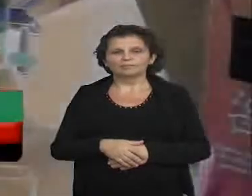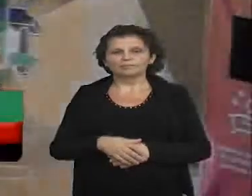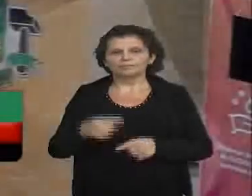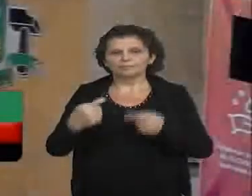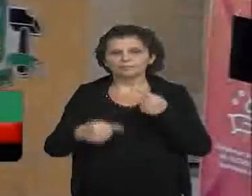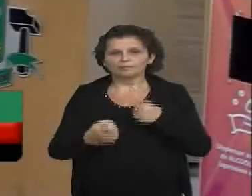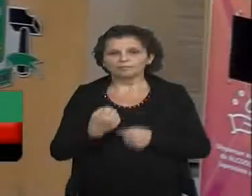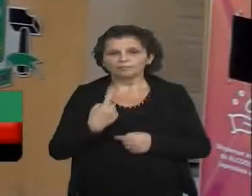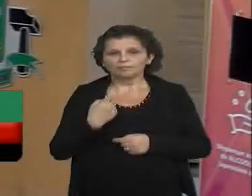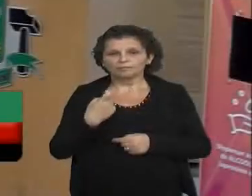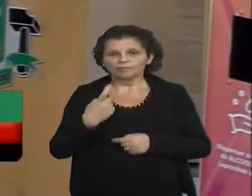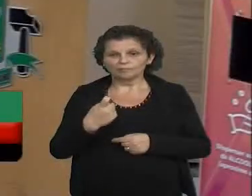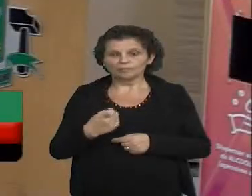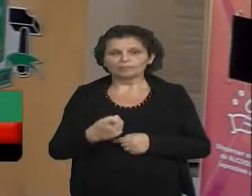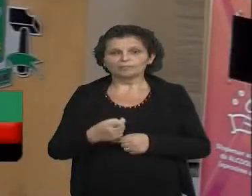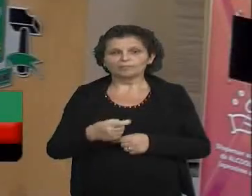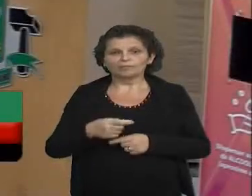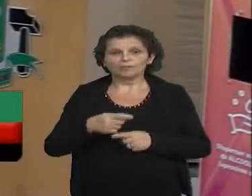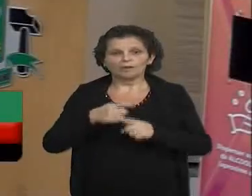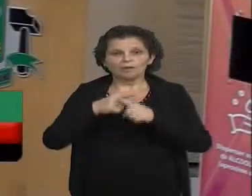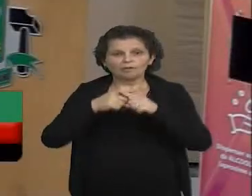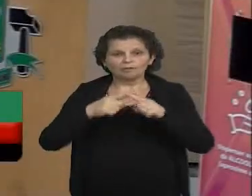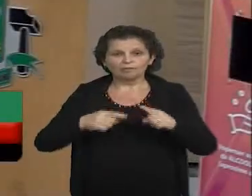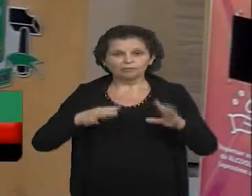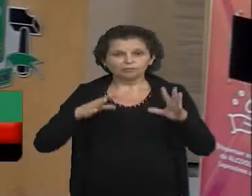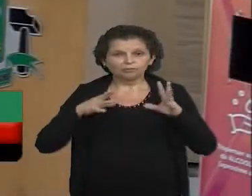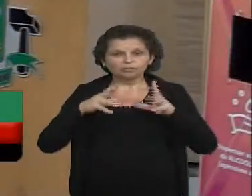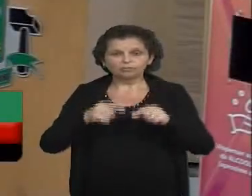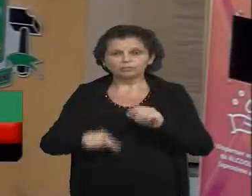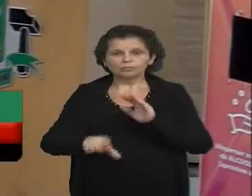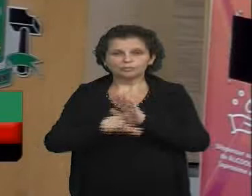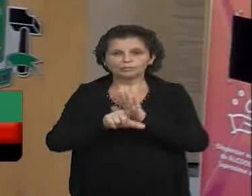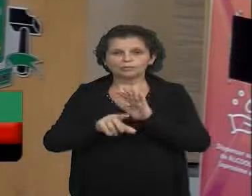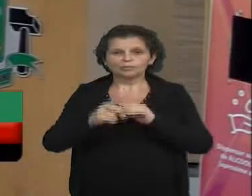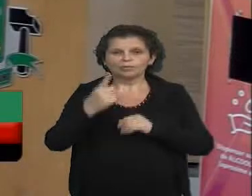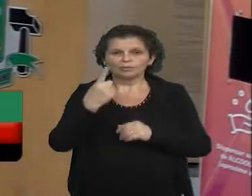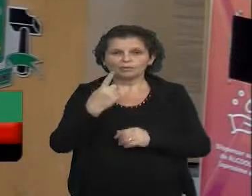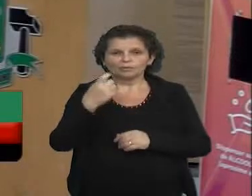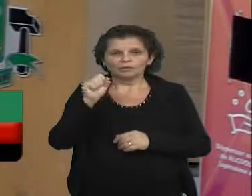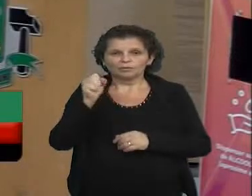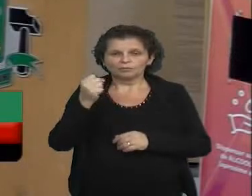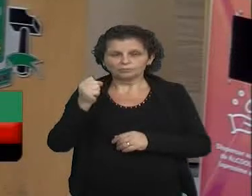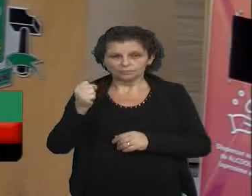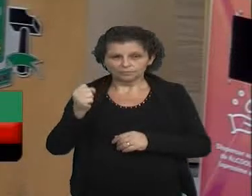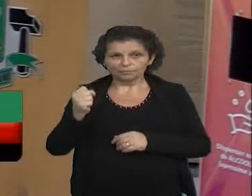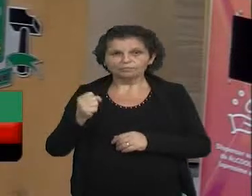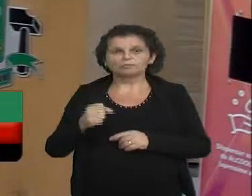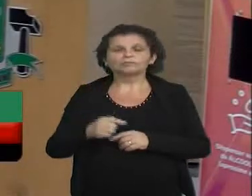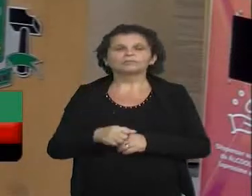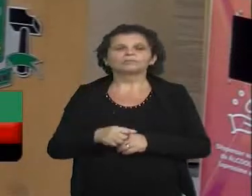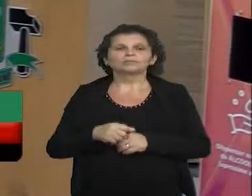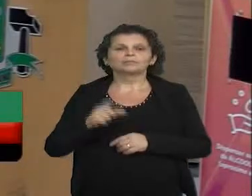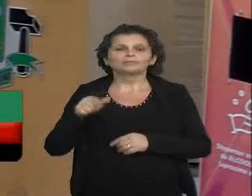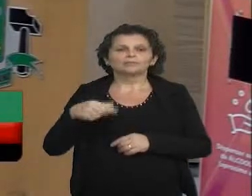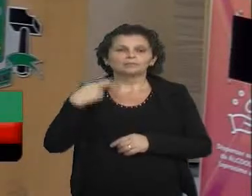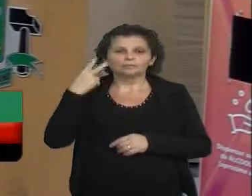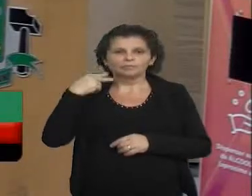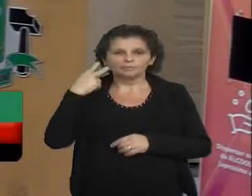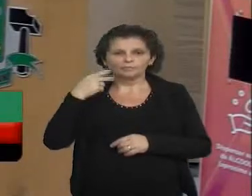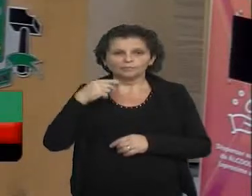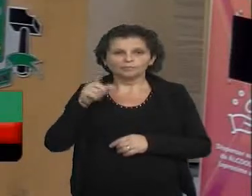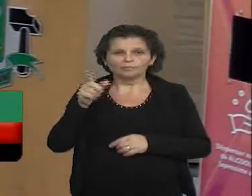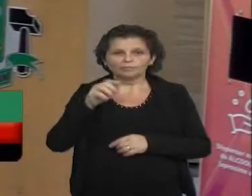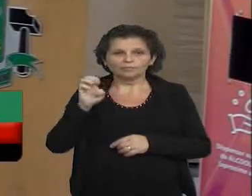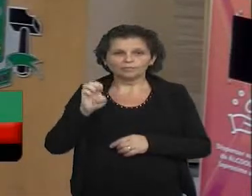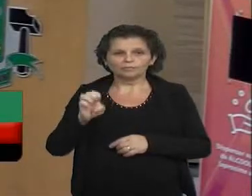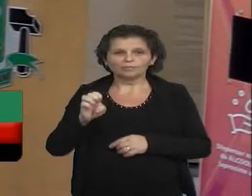Discussão única. Veto total ao projeto de lei número 118 de 2021 do nobre vereador Zé